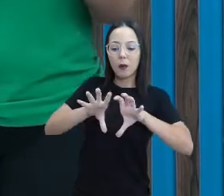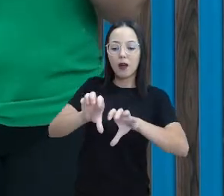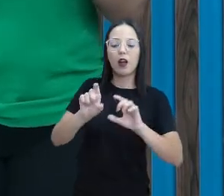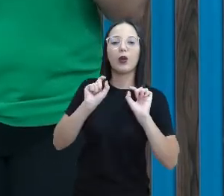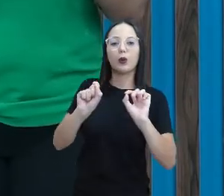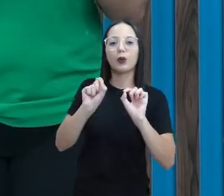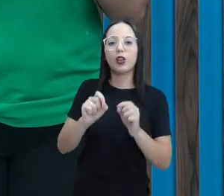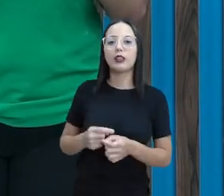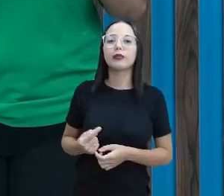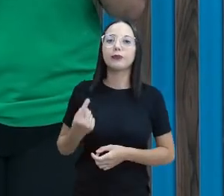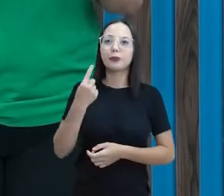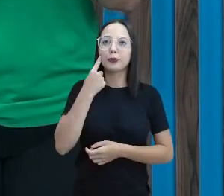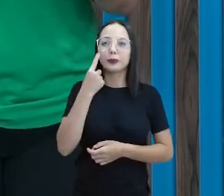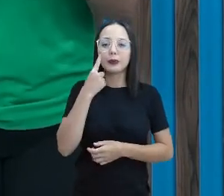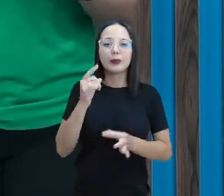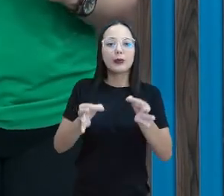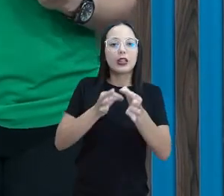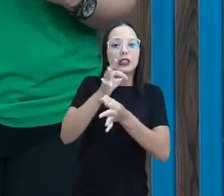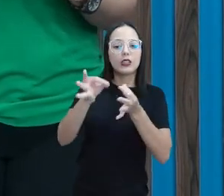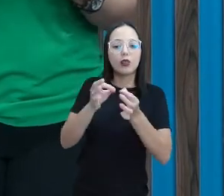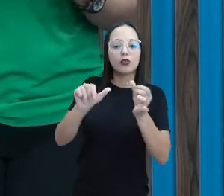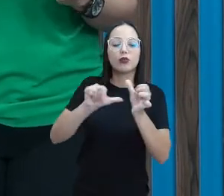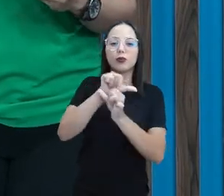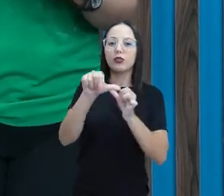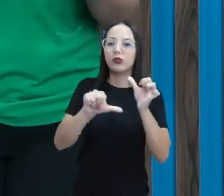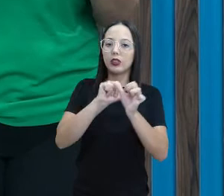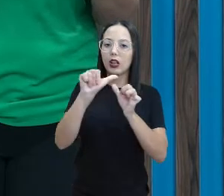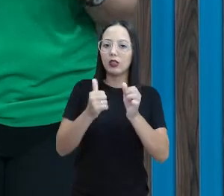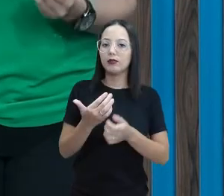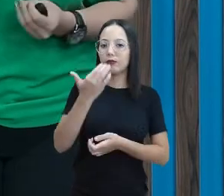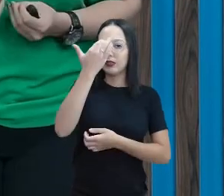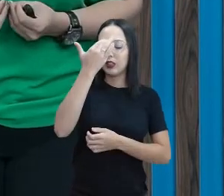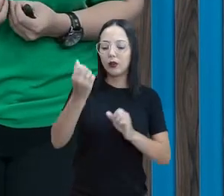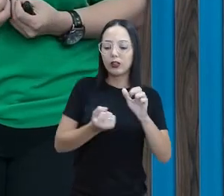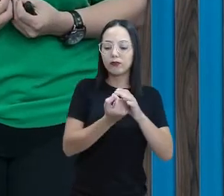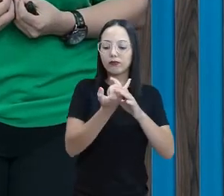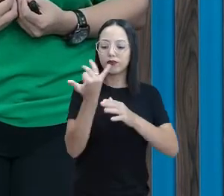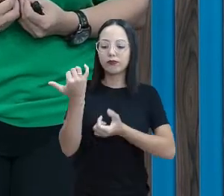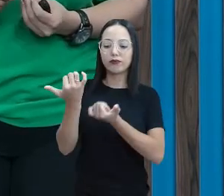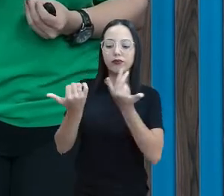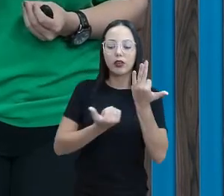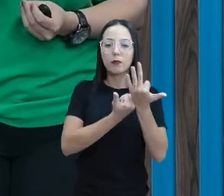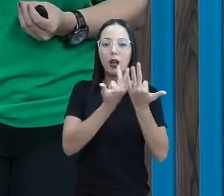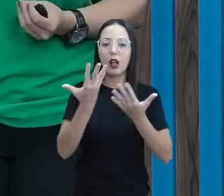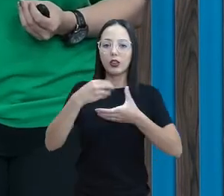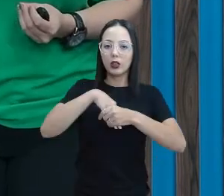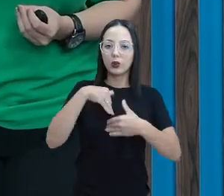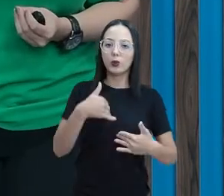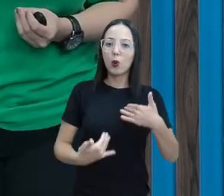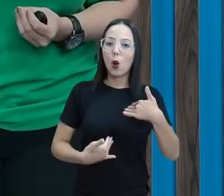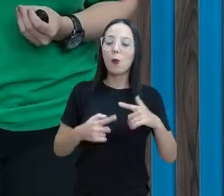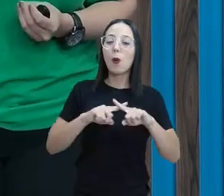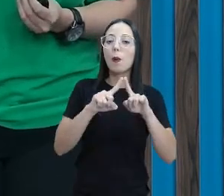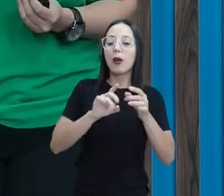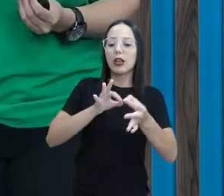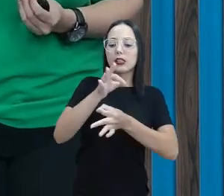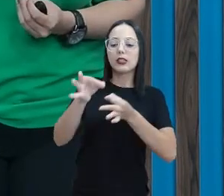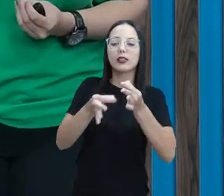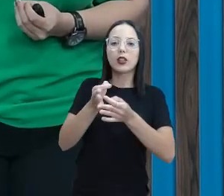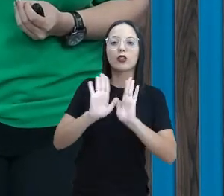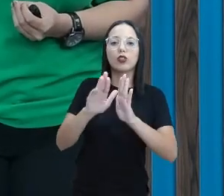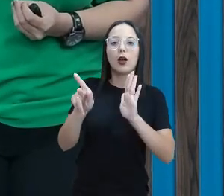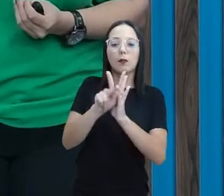são células modificadas que vão se multiplicando no nosso corpo, tá? Mas essas células, como elas